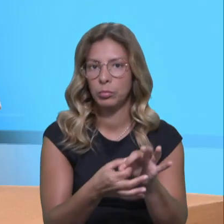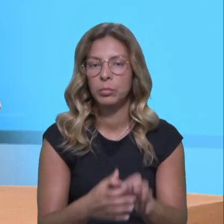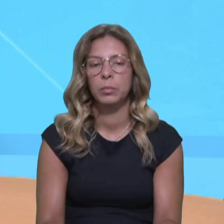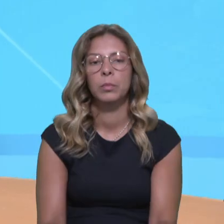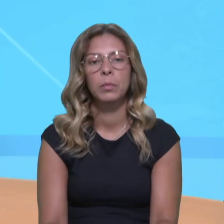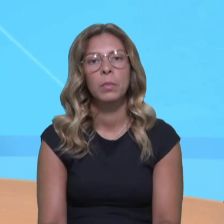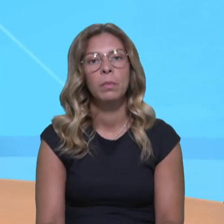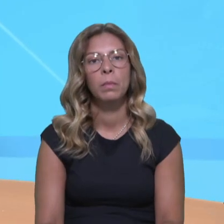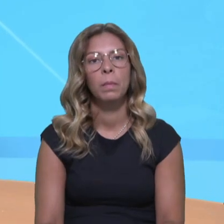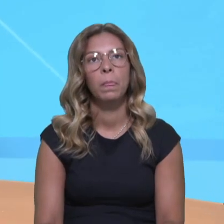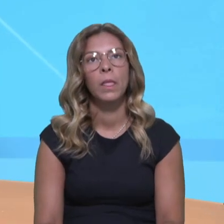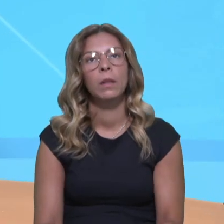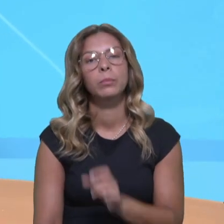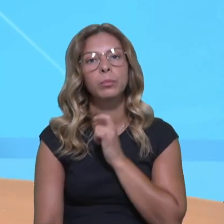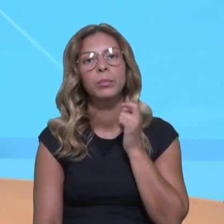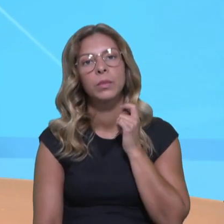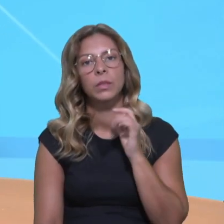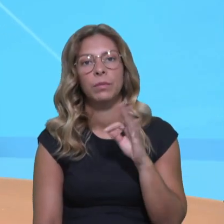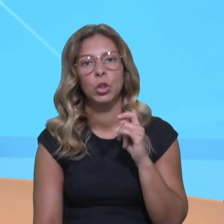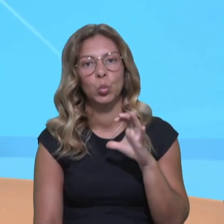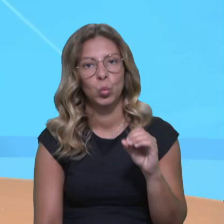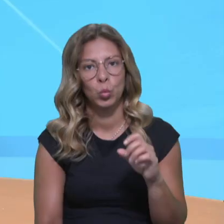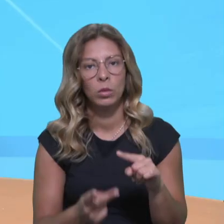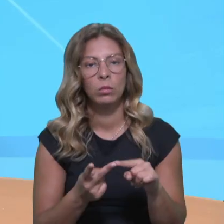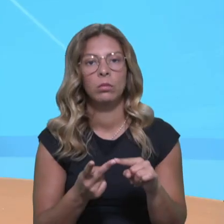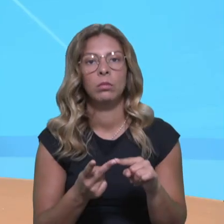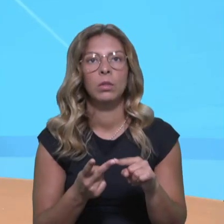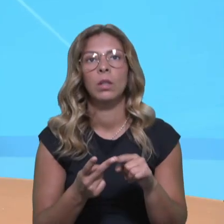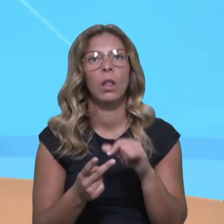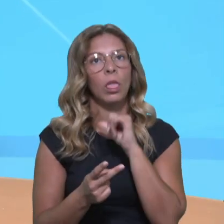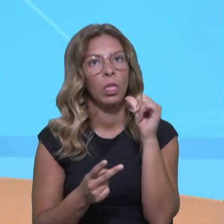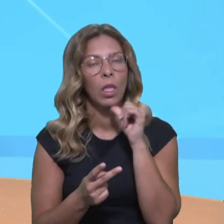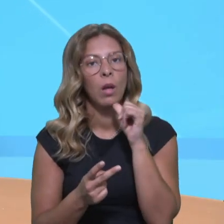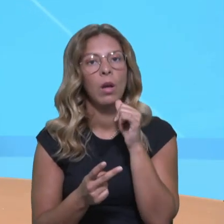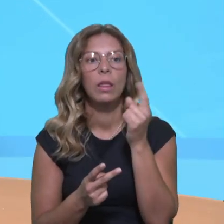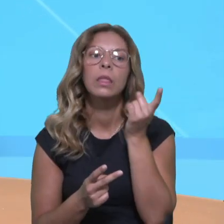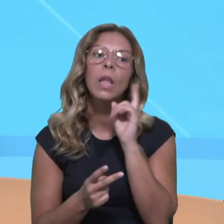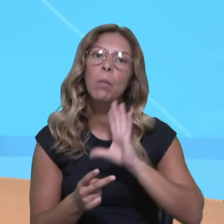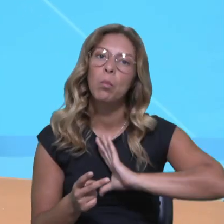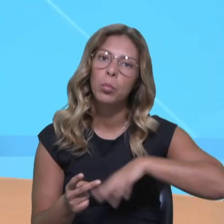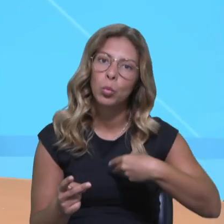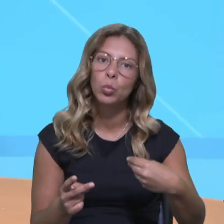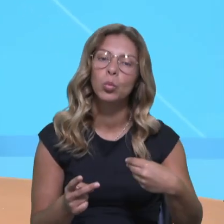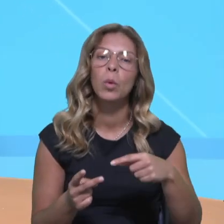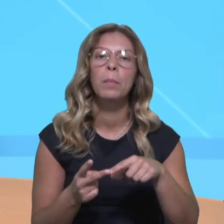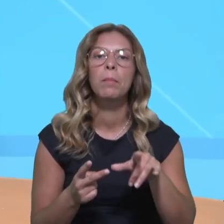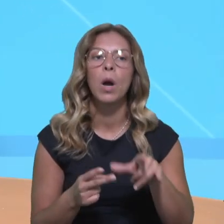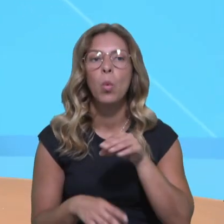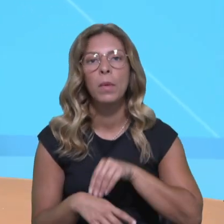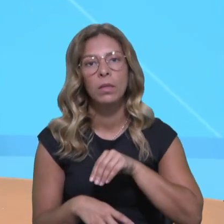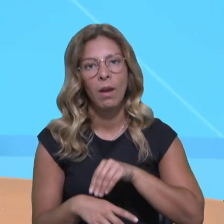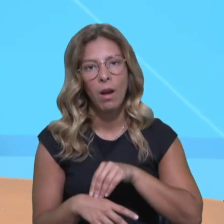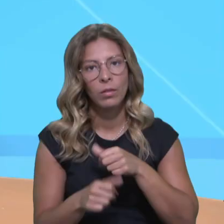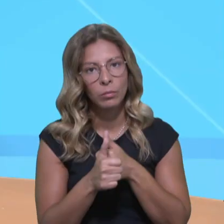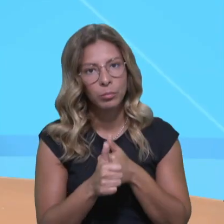Francisco Ruivo, de facto este domingo acontece este Dia Mundial e nós vamos também comentar a liturgia para